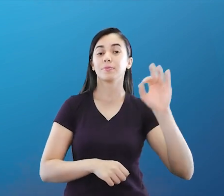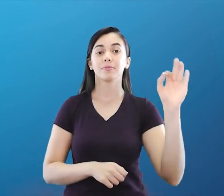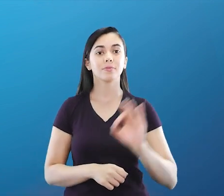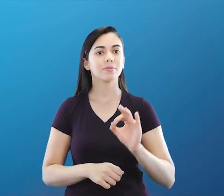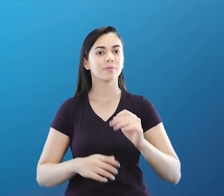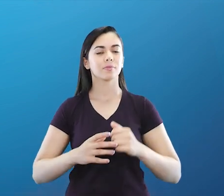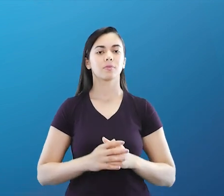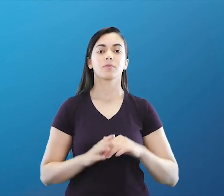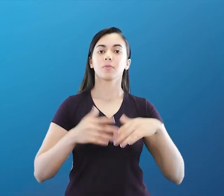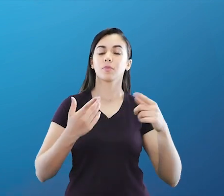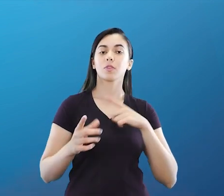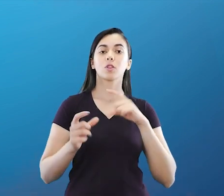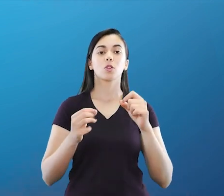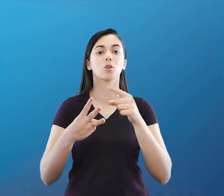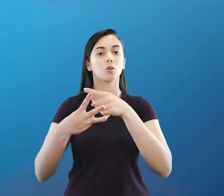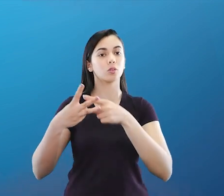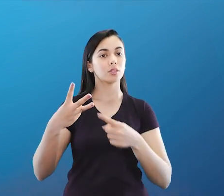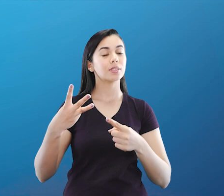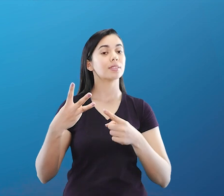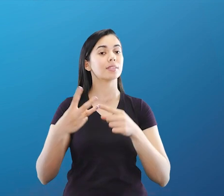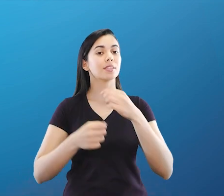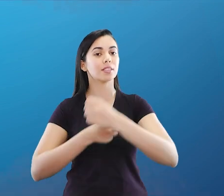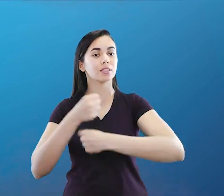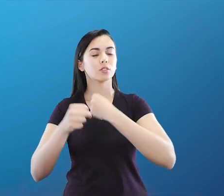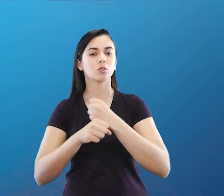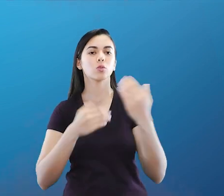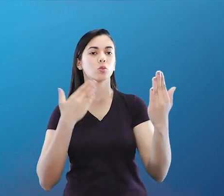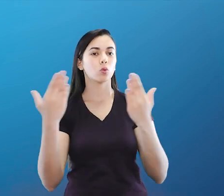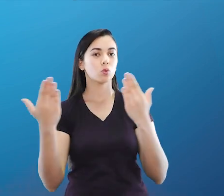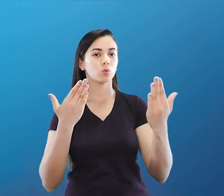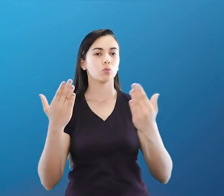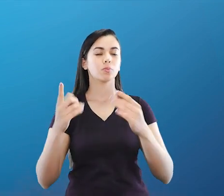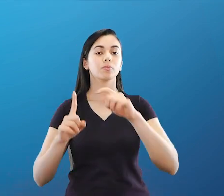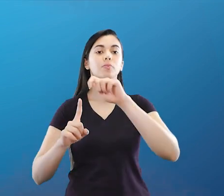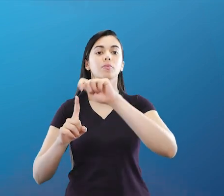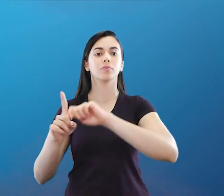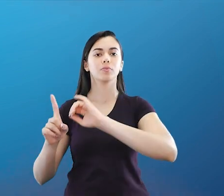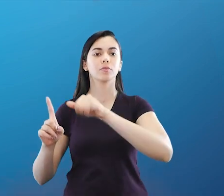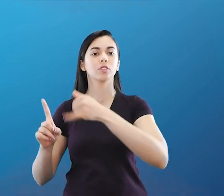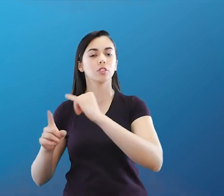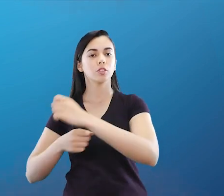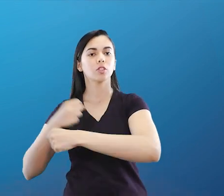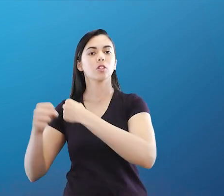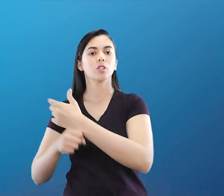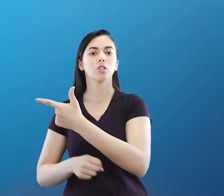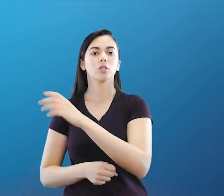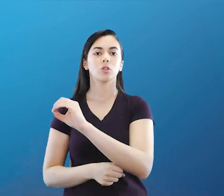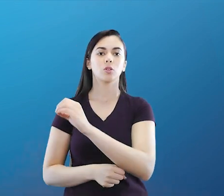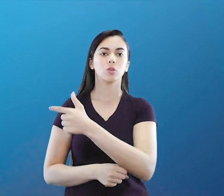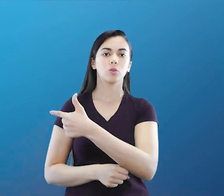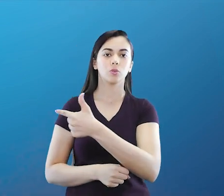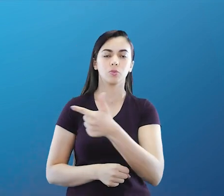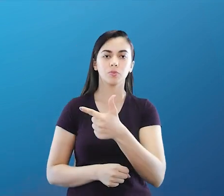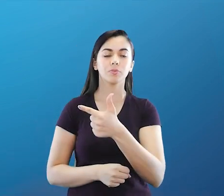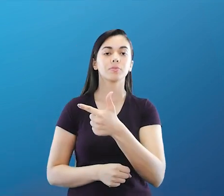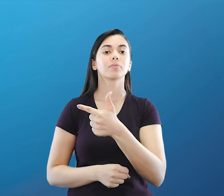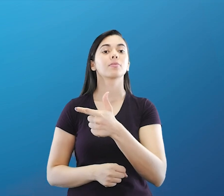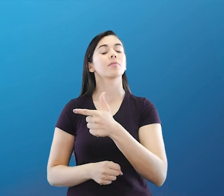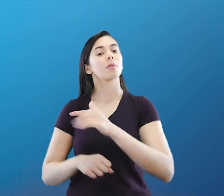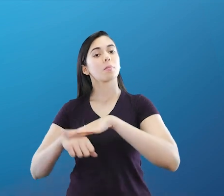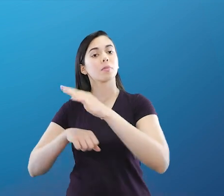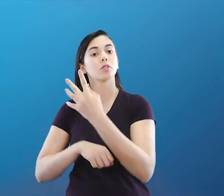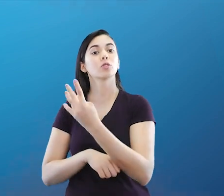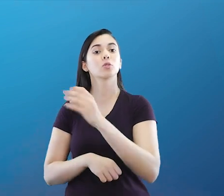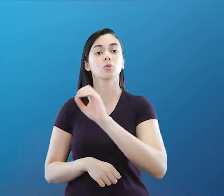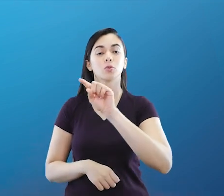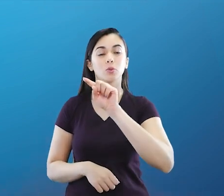nós temos 3 anos sendo comparados. Janeiro de 2022, com mais de 40 mil